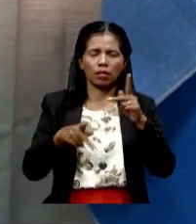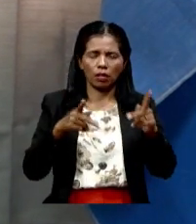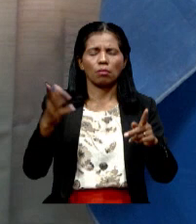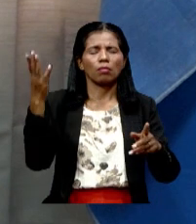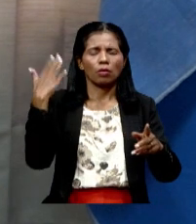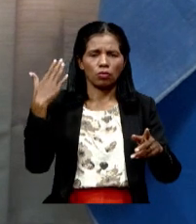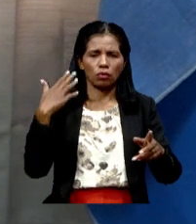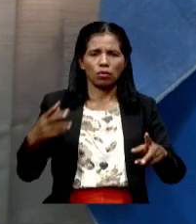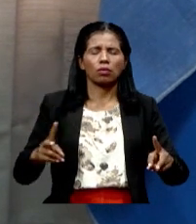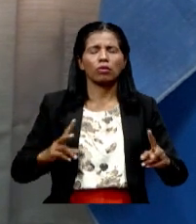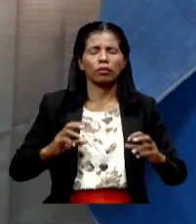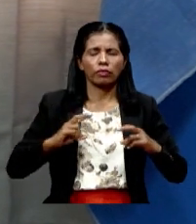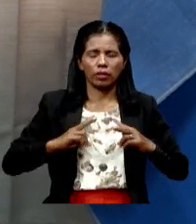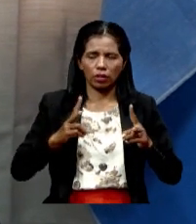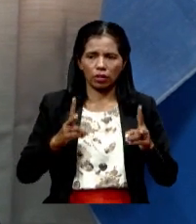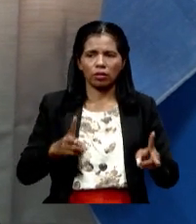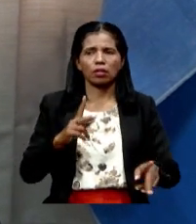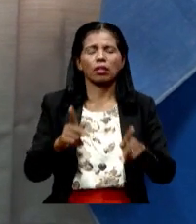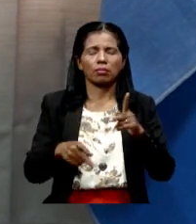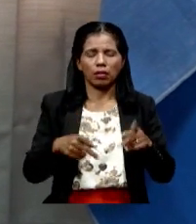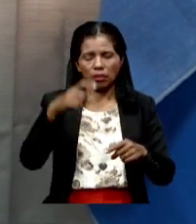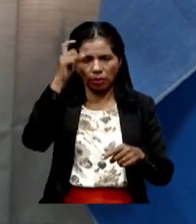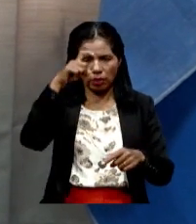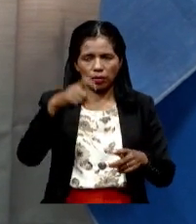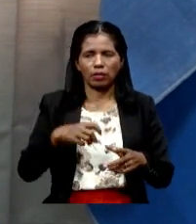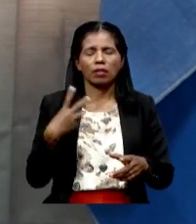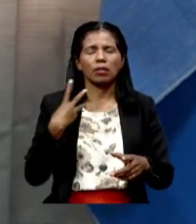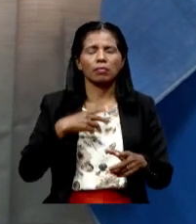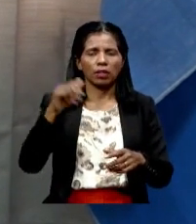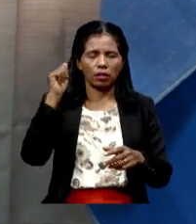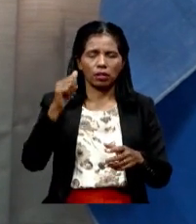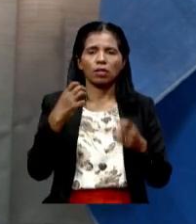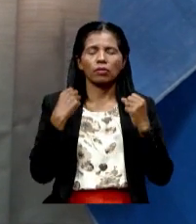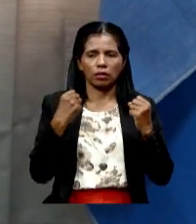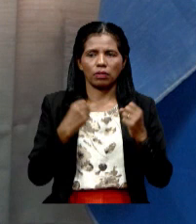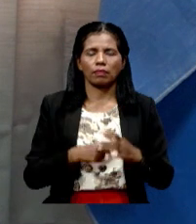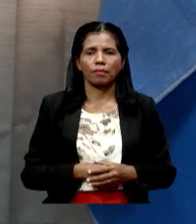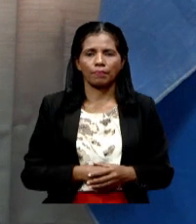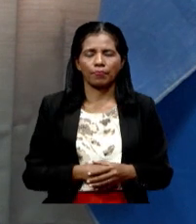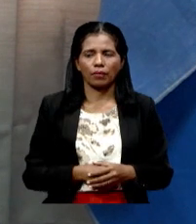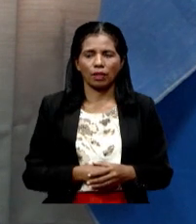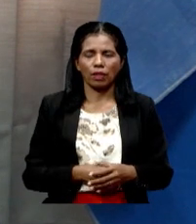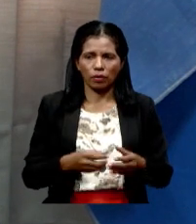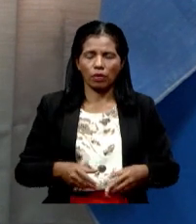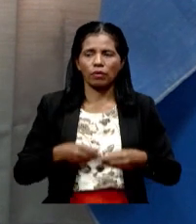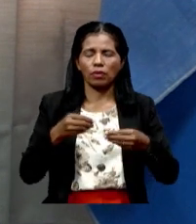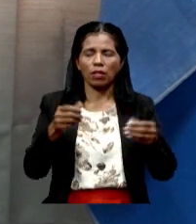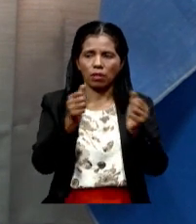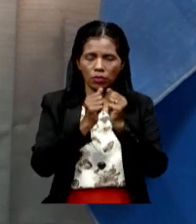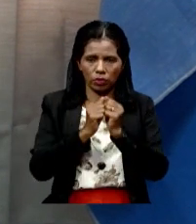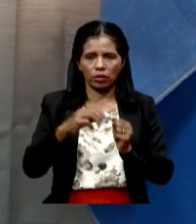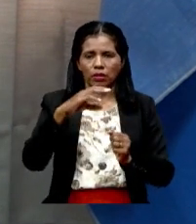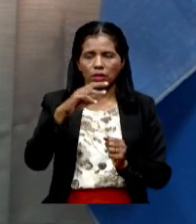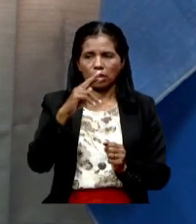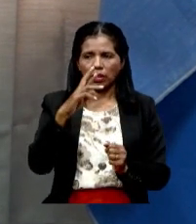resistência mas vemos é uma tecnocrata, né? A minha candidata é forte teves para tu oferecer de um muito com o CNRT